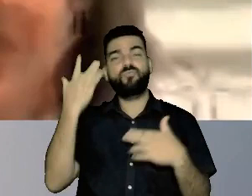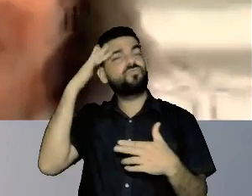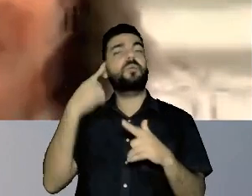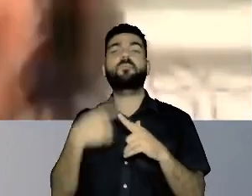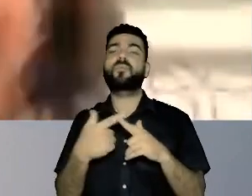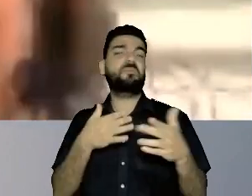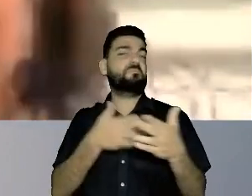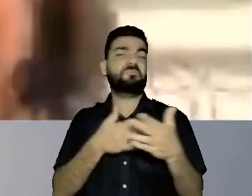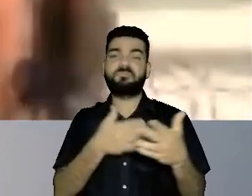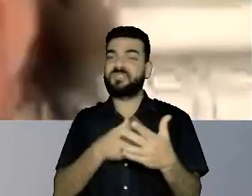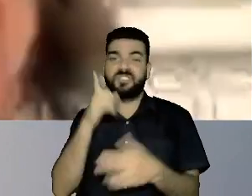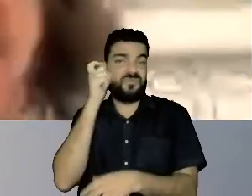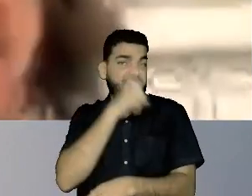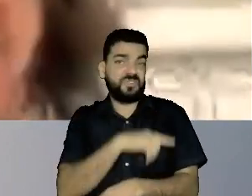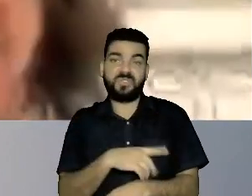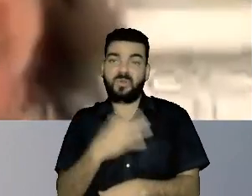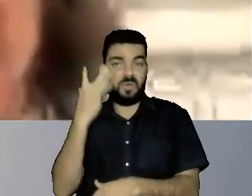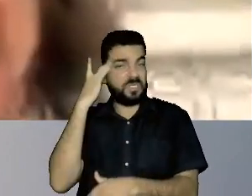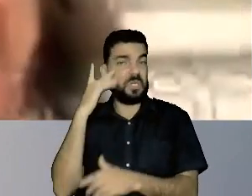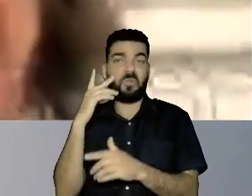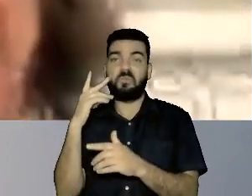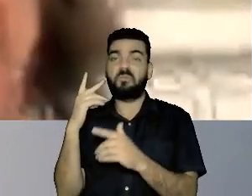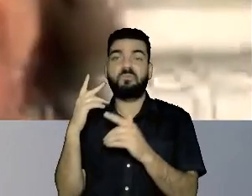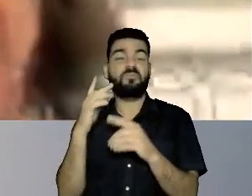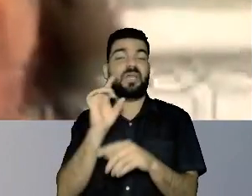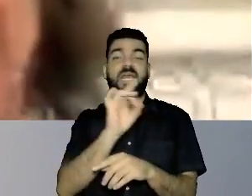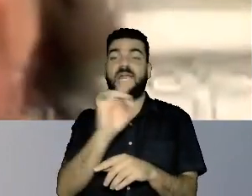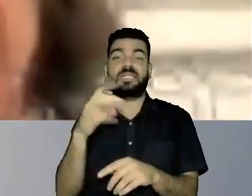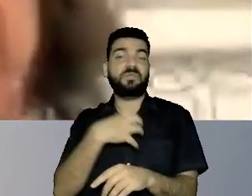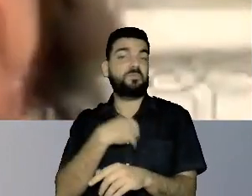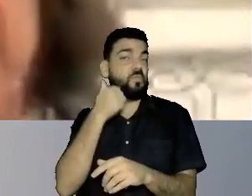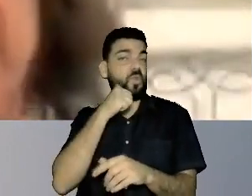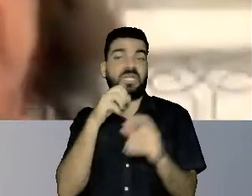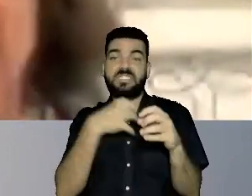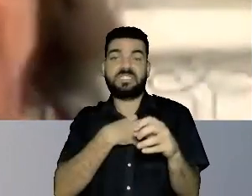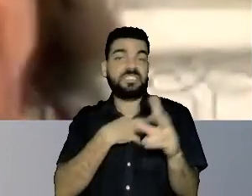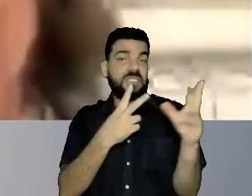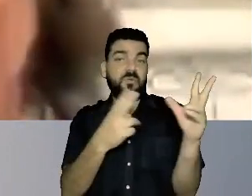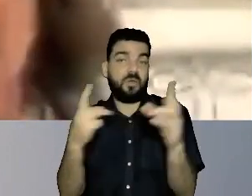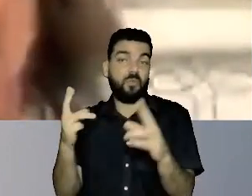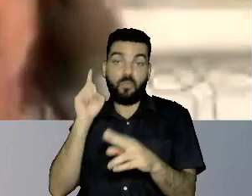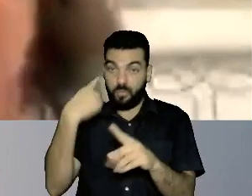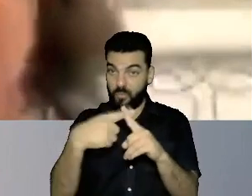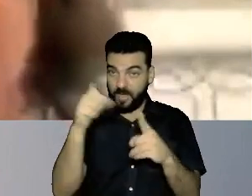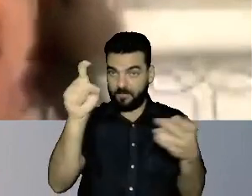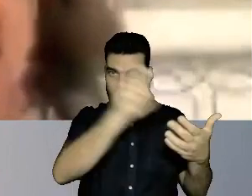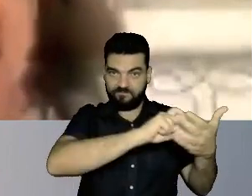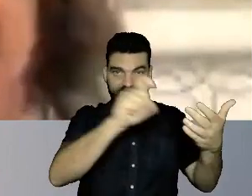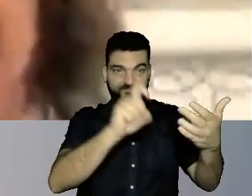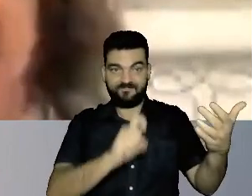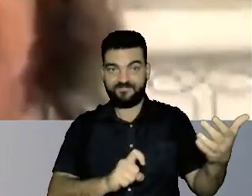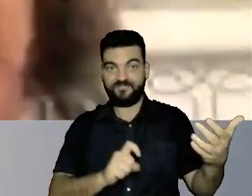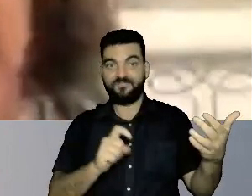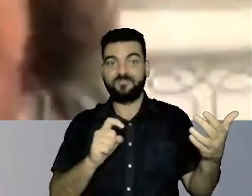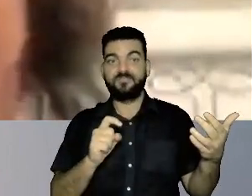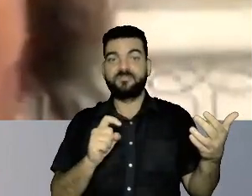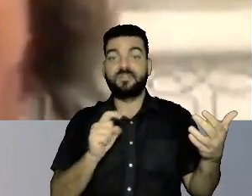acho, não sei dizer qual é a dificuldade das mulheres, eu acho que é uma dificuldade como um todo, né?